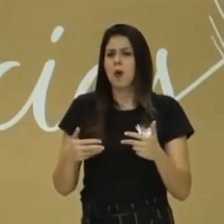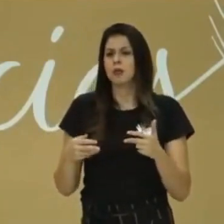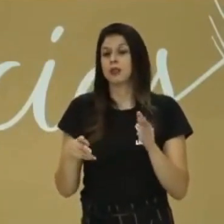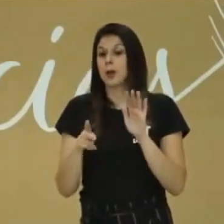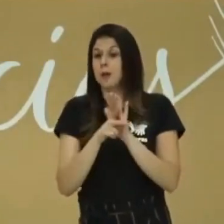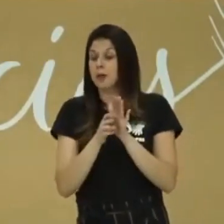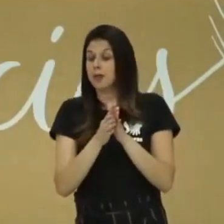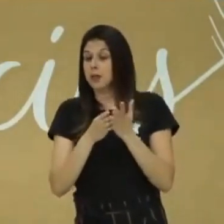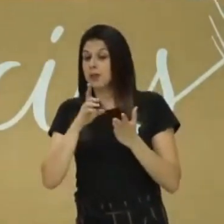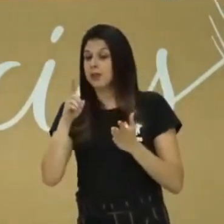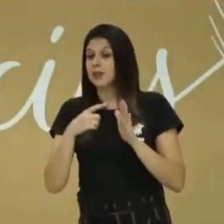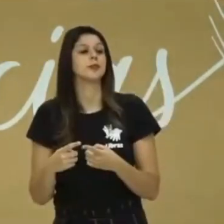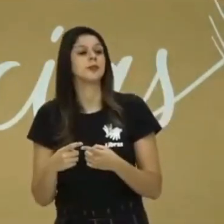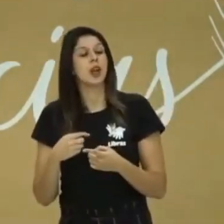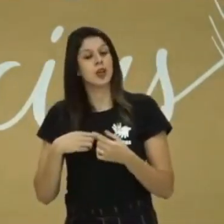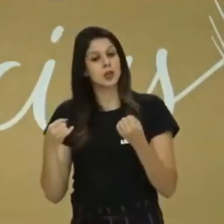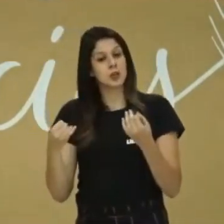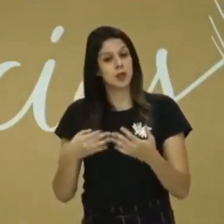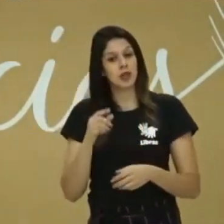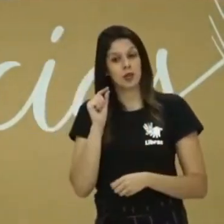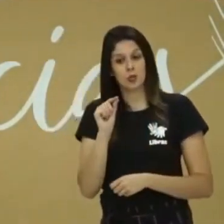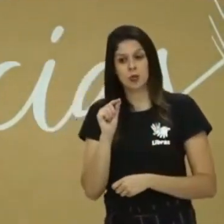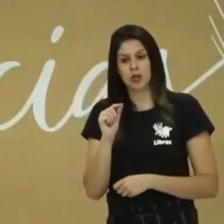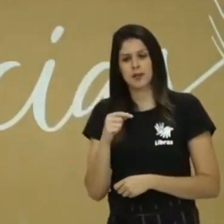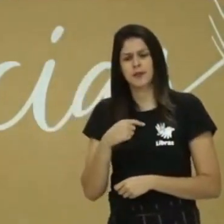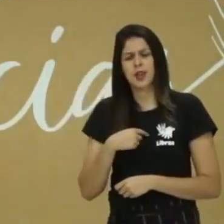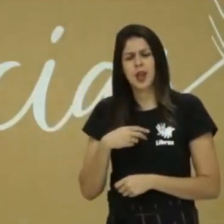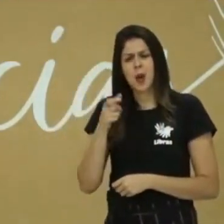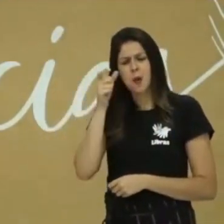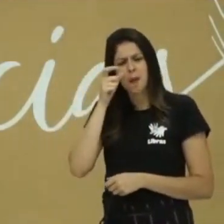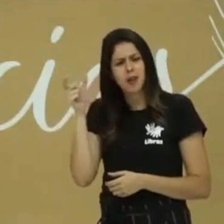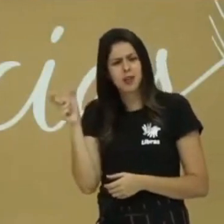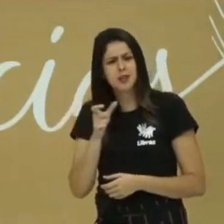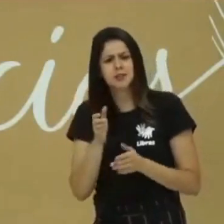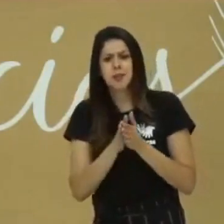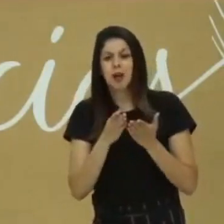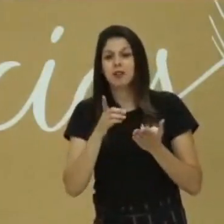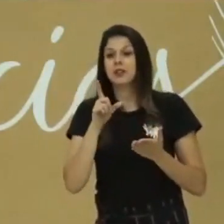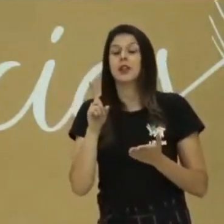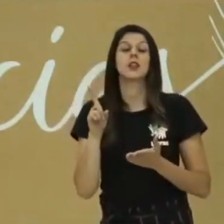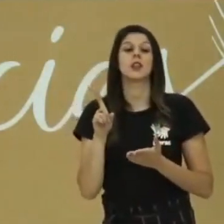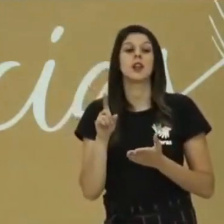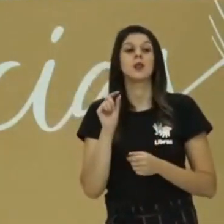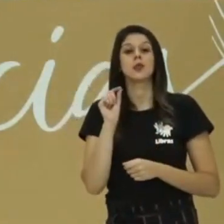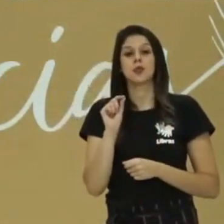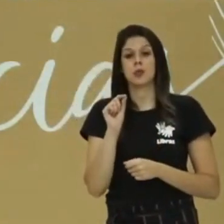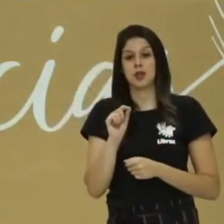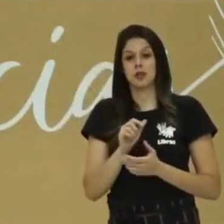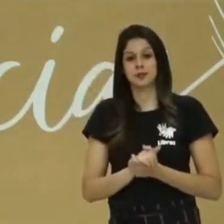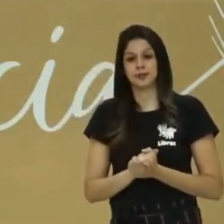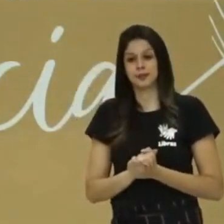levam-nos a pensar sobre outras existe algo que me chama atenção na Bíblia é quando a besta eo falso profeta